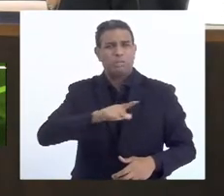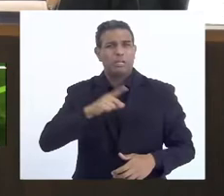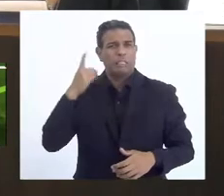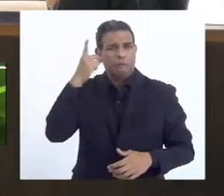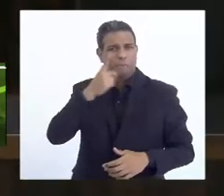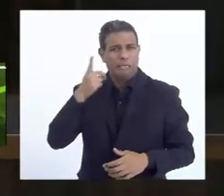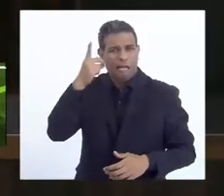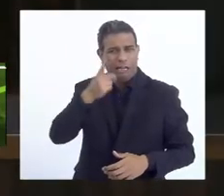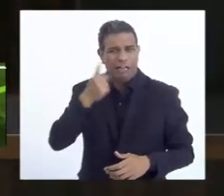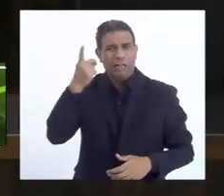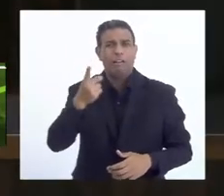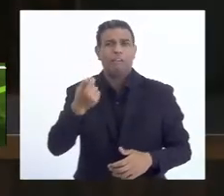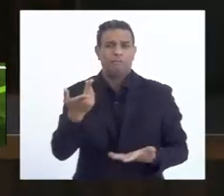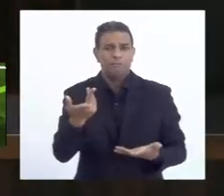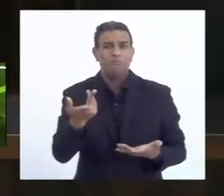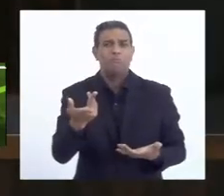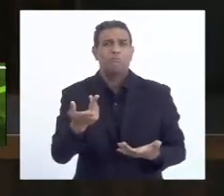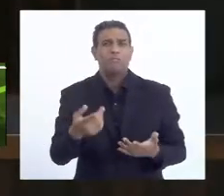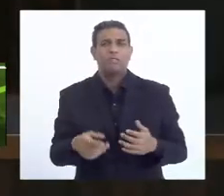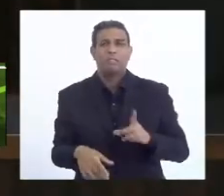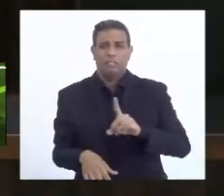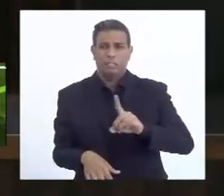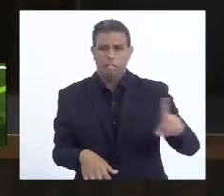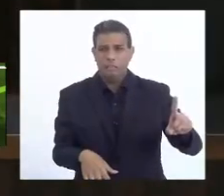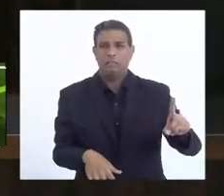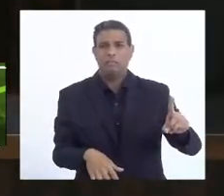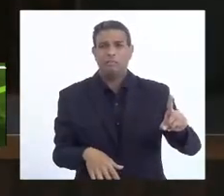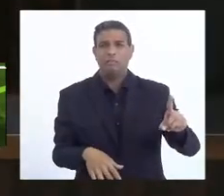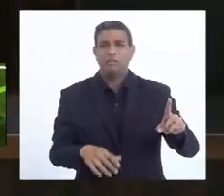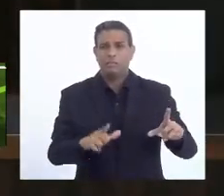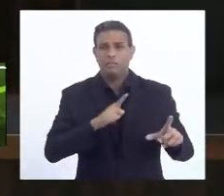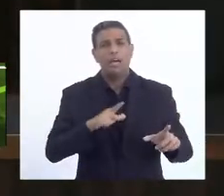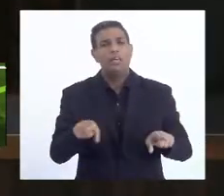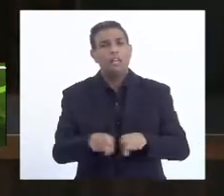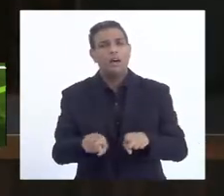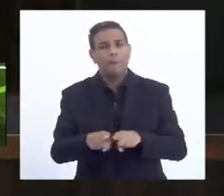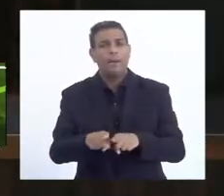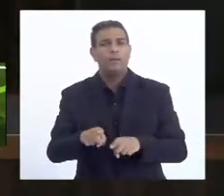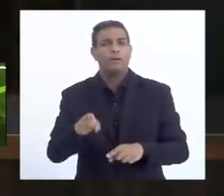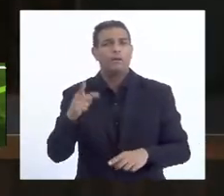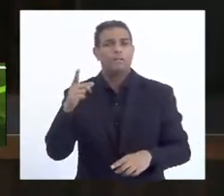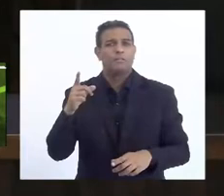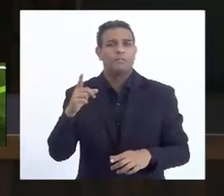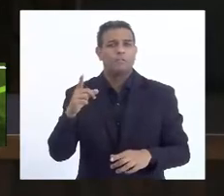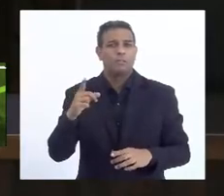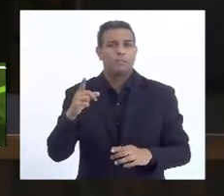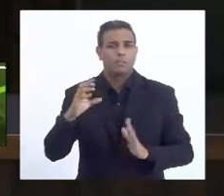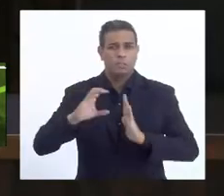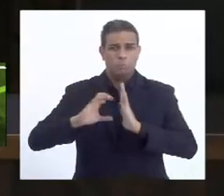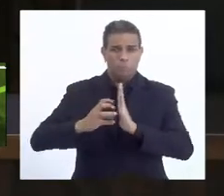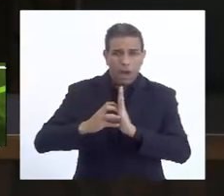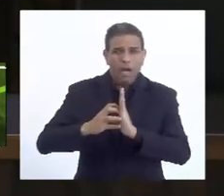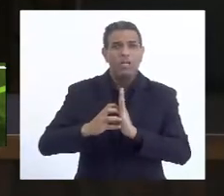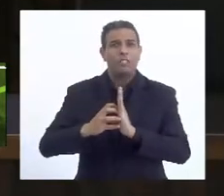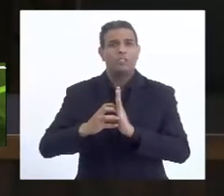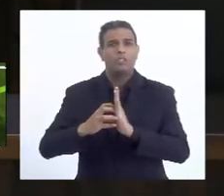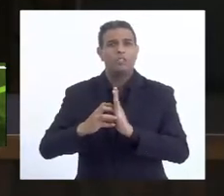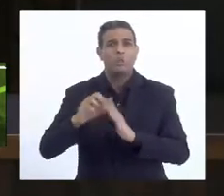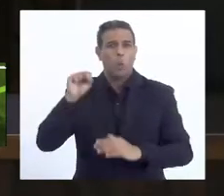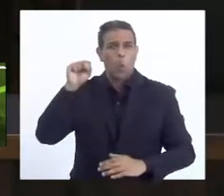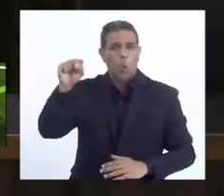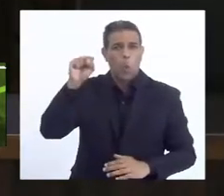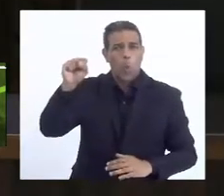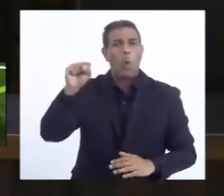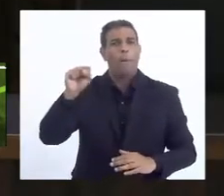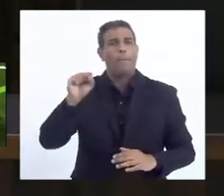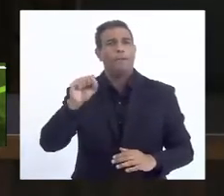deputados do PCdoB, que é um partido comunista, viu, Glória? Com muita honra. Sou desse